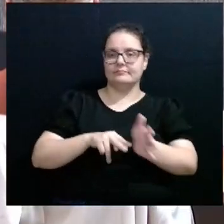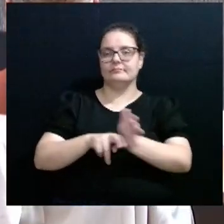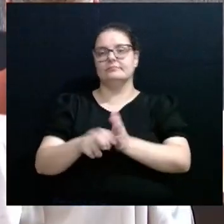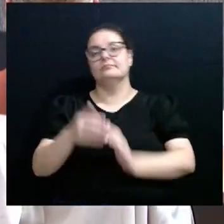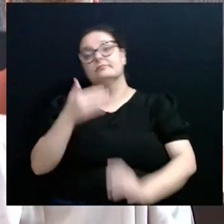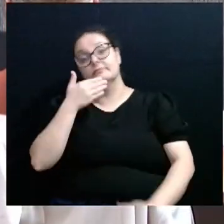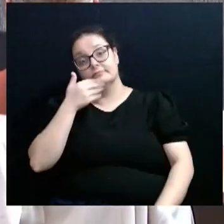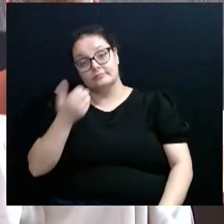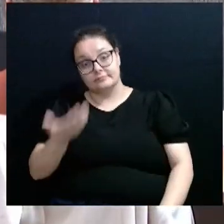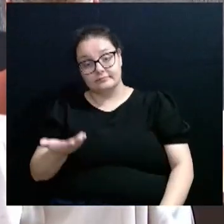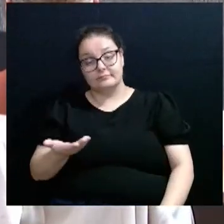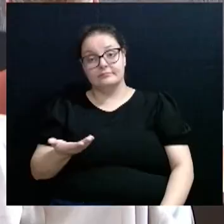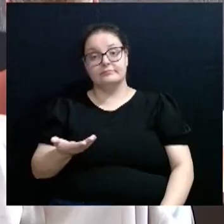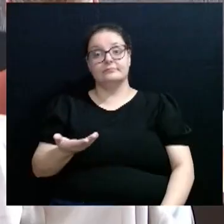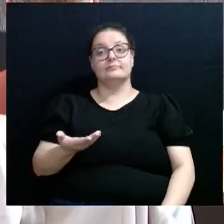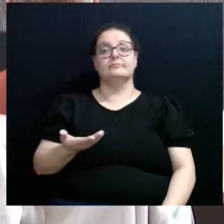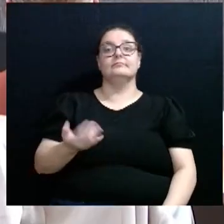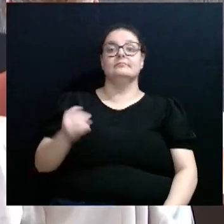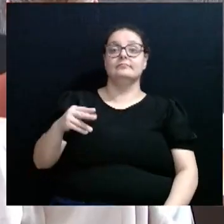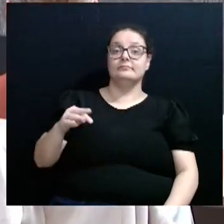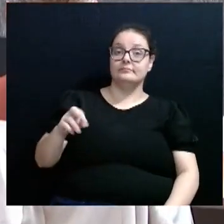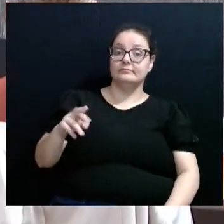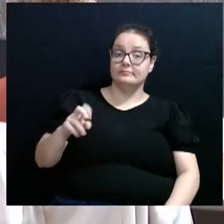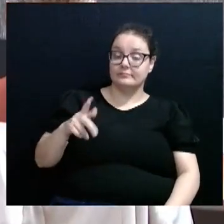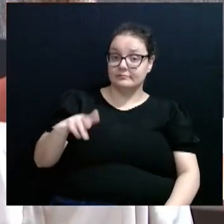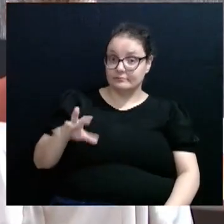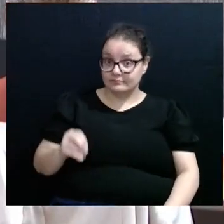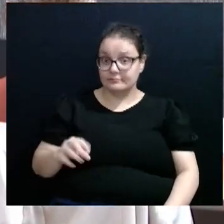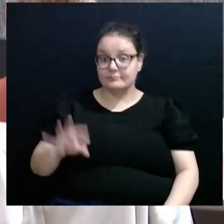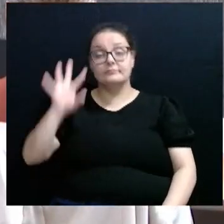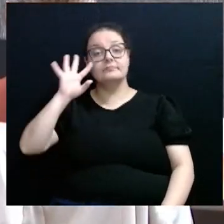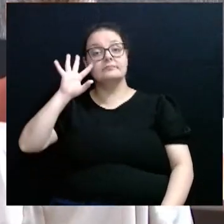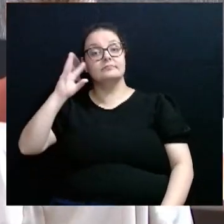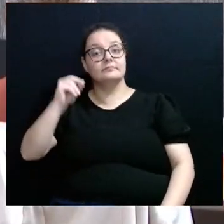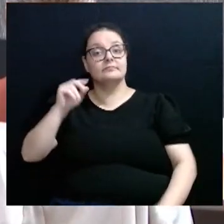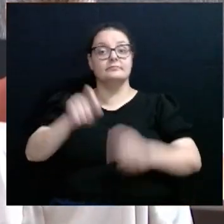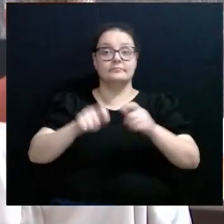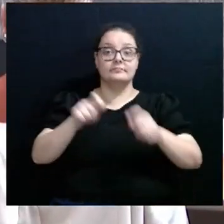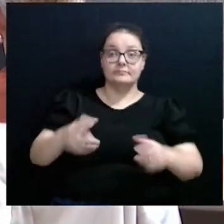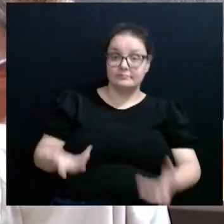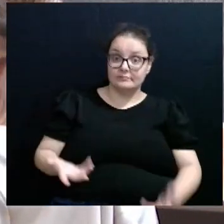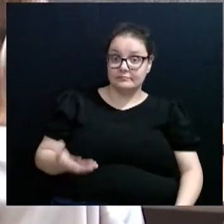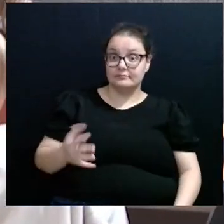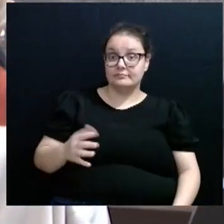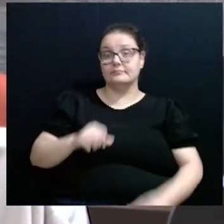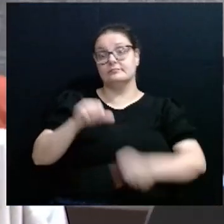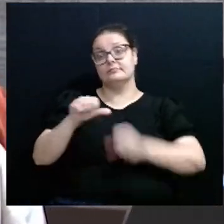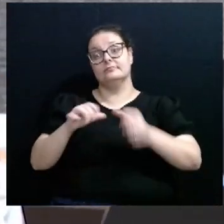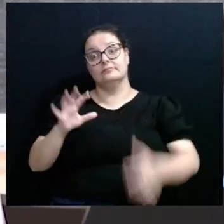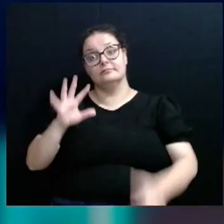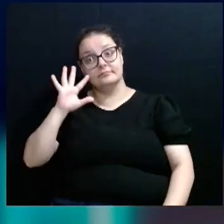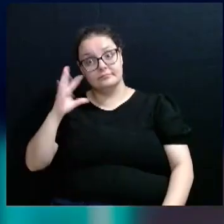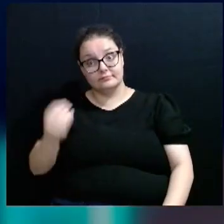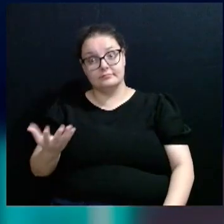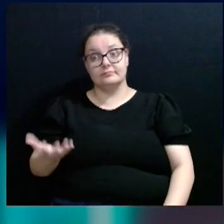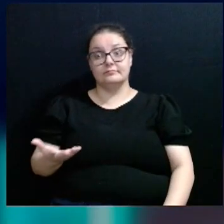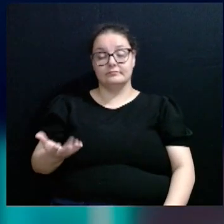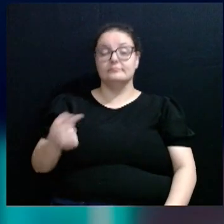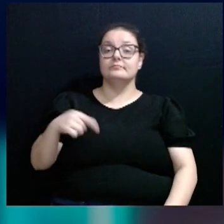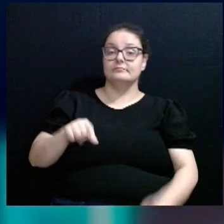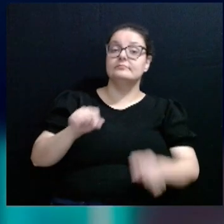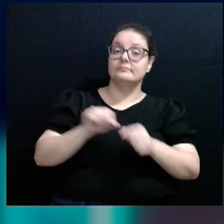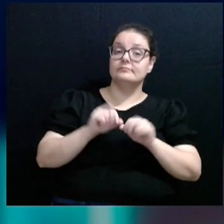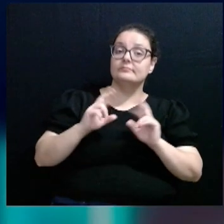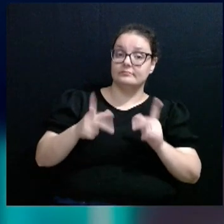as intervenções, o conhecimento da população mudou muito, então isso tudo também faz diferença. Número